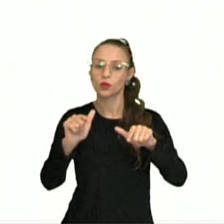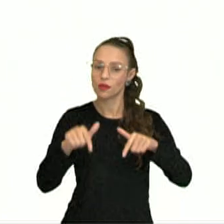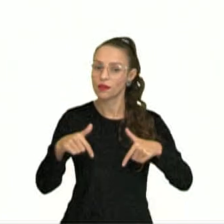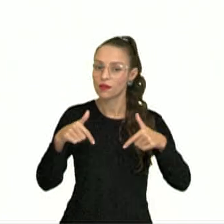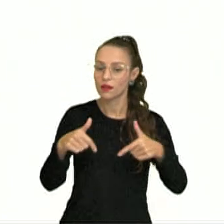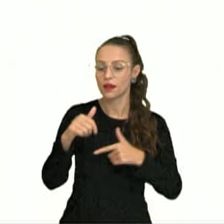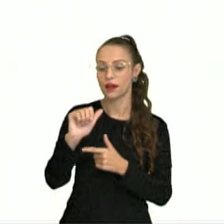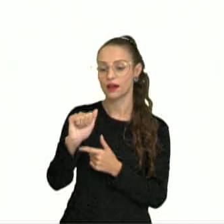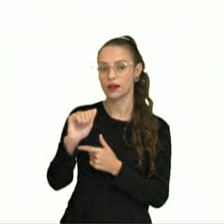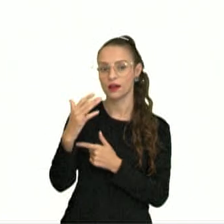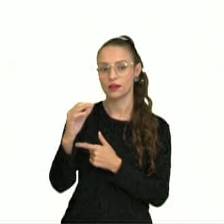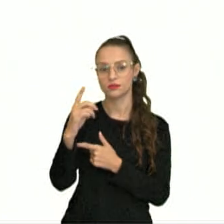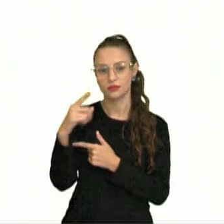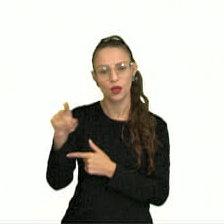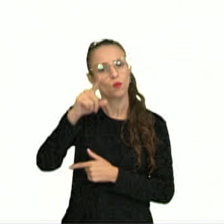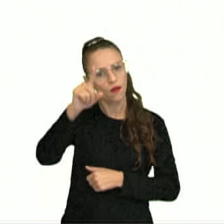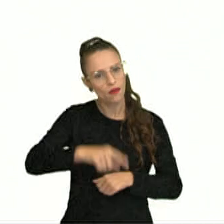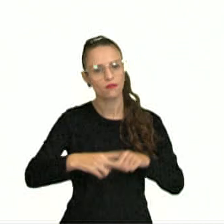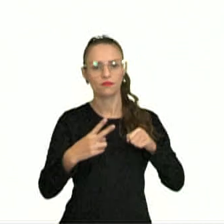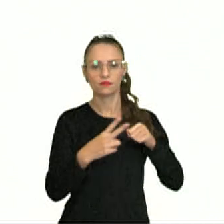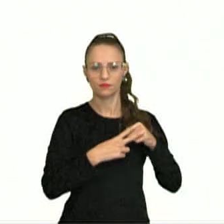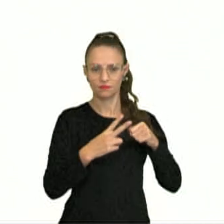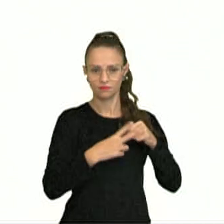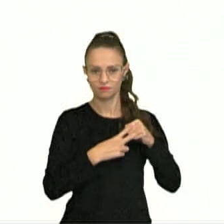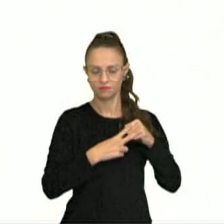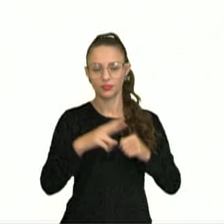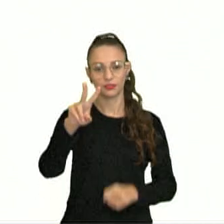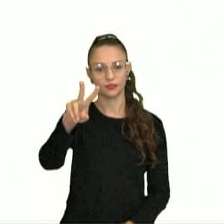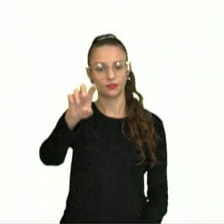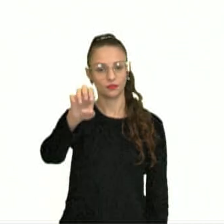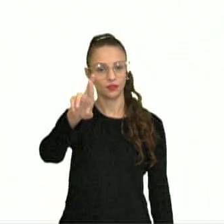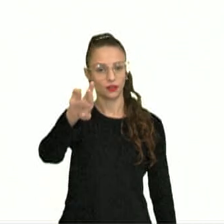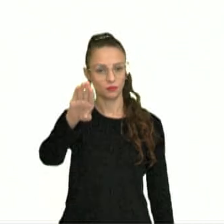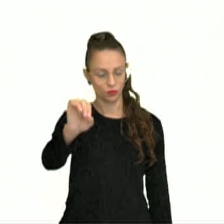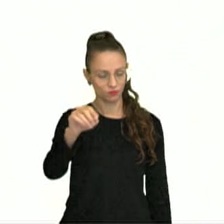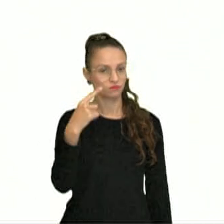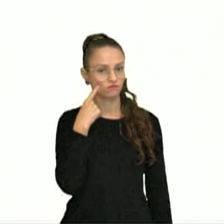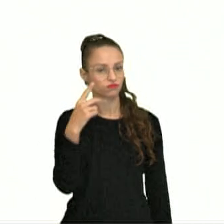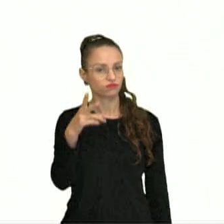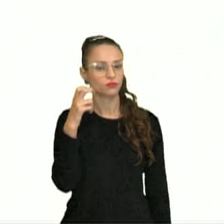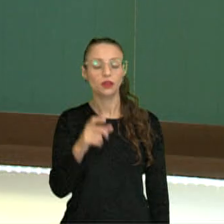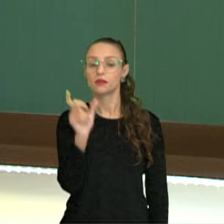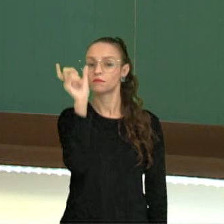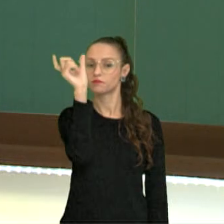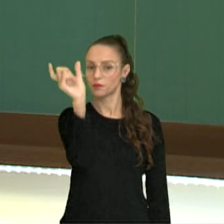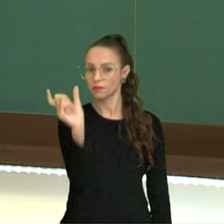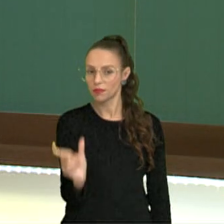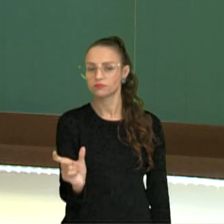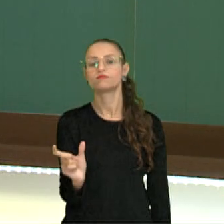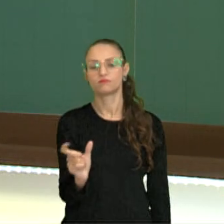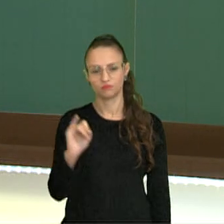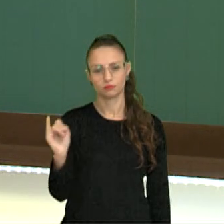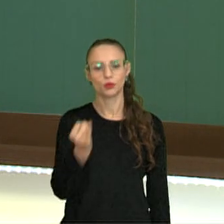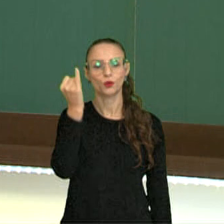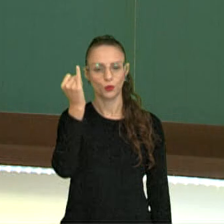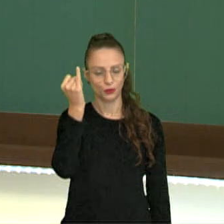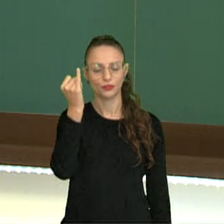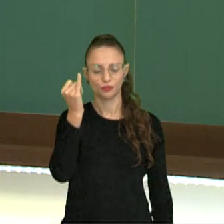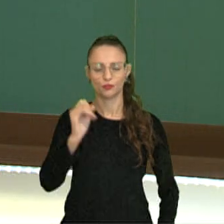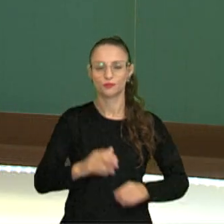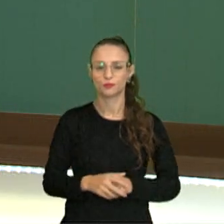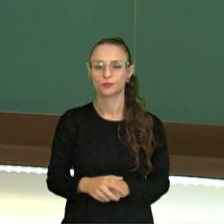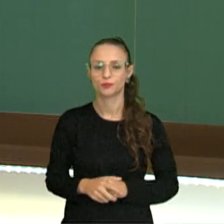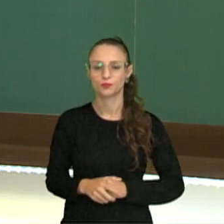verbos, certo? Então, observe então que essas palavras são muito importantes, né, dentro ali do nosso